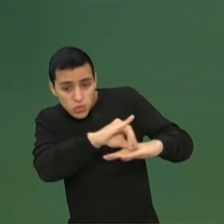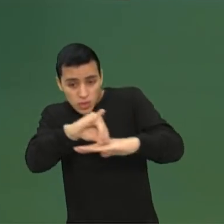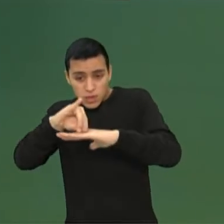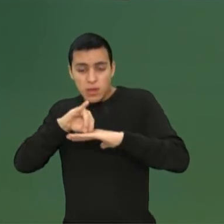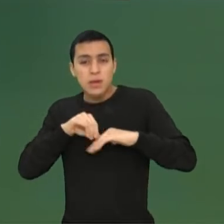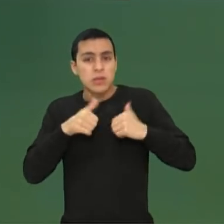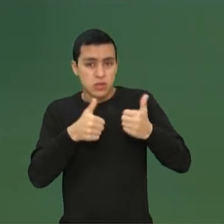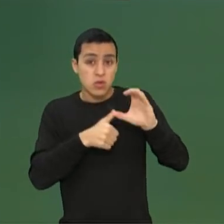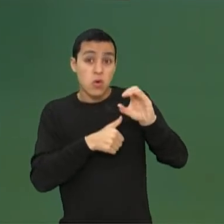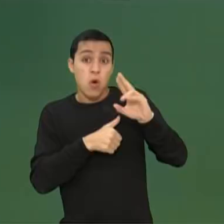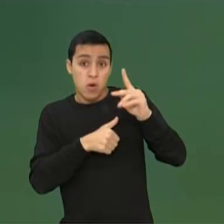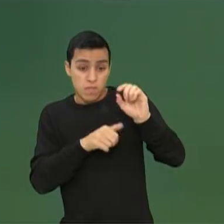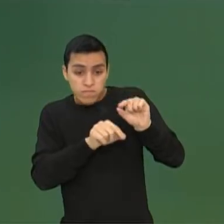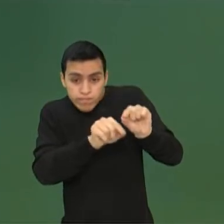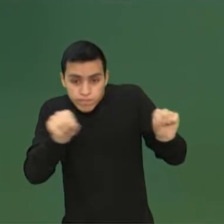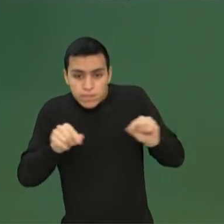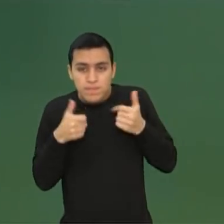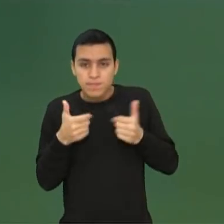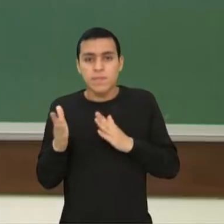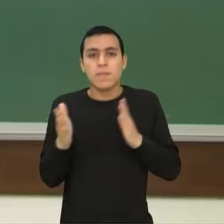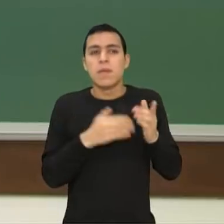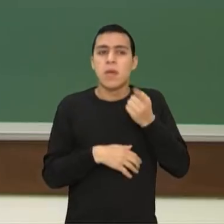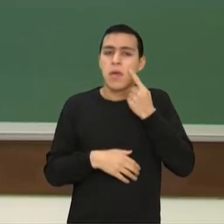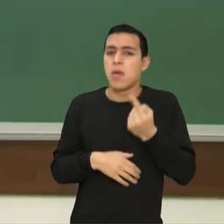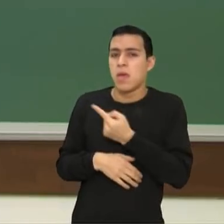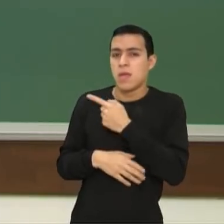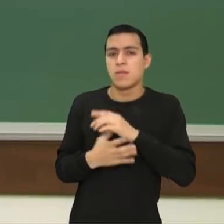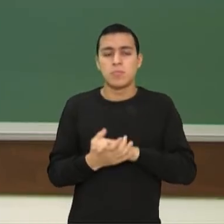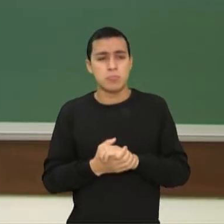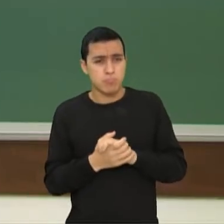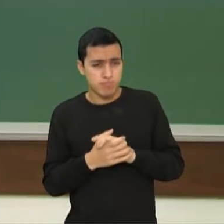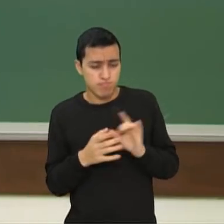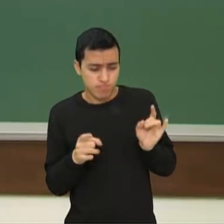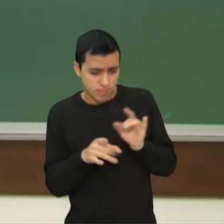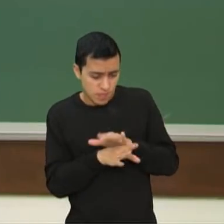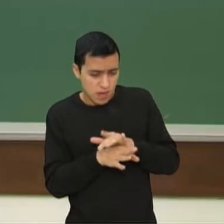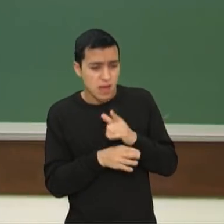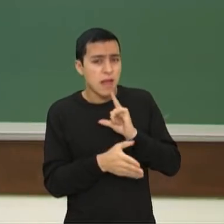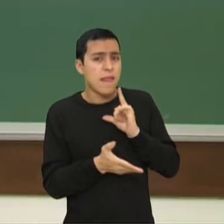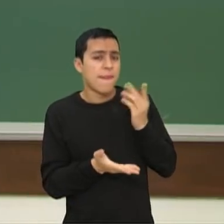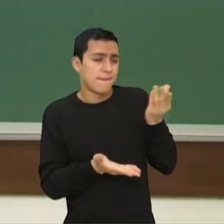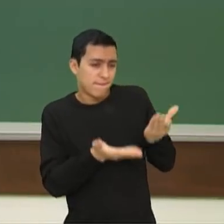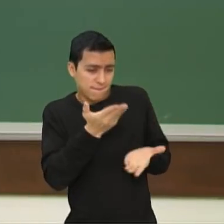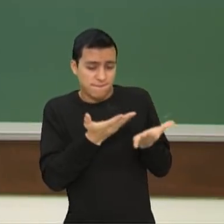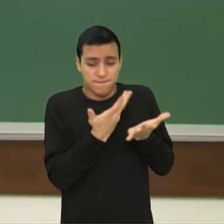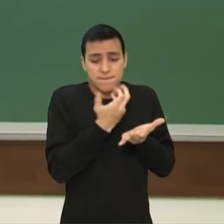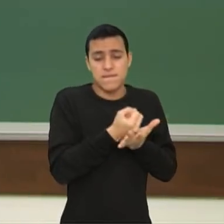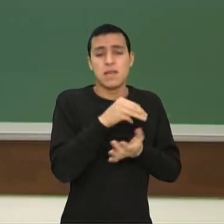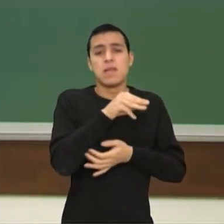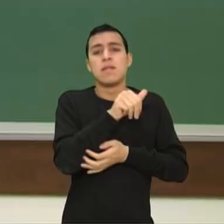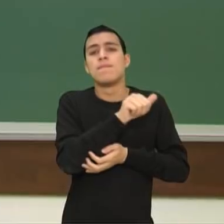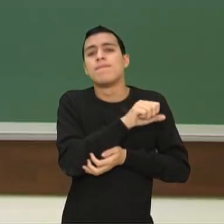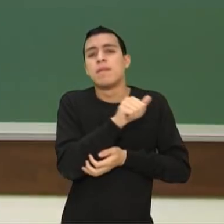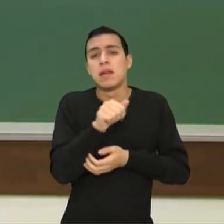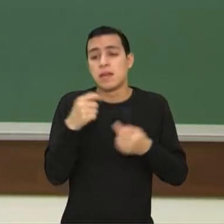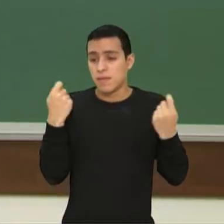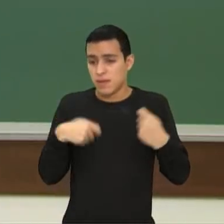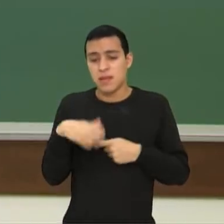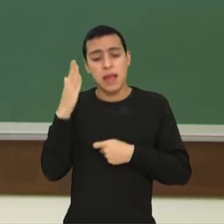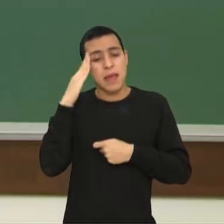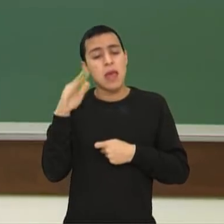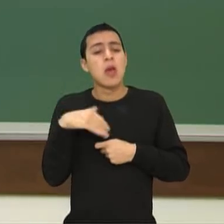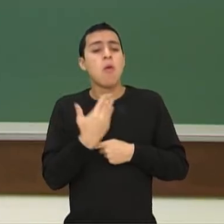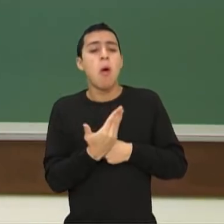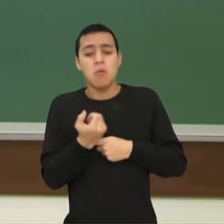seguir adiante? Olha o que eu trago para vocês. Já que eu tenho a balança e ela registra essa massa, Eu tenho que ter uma